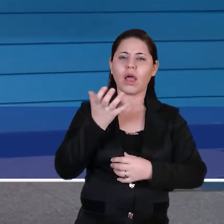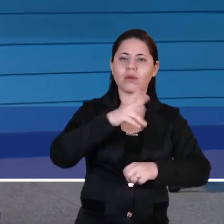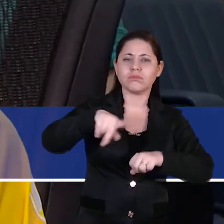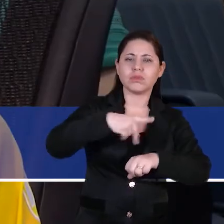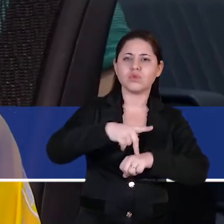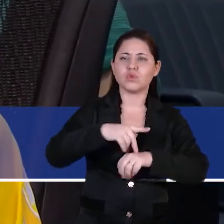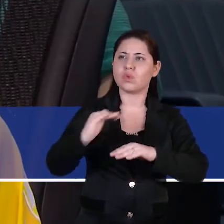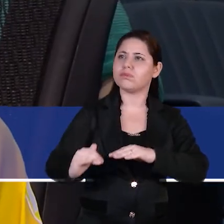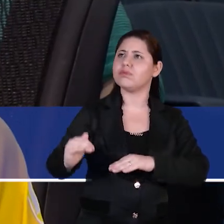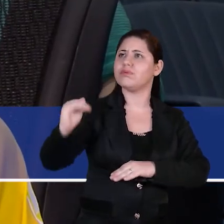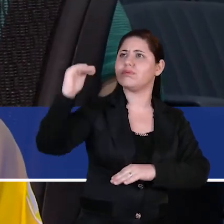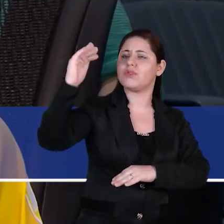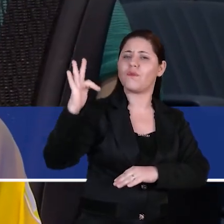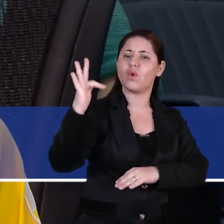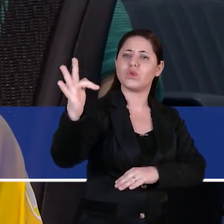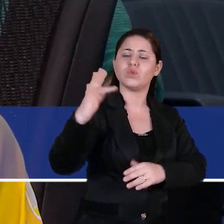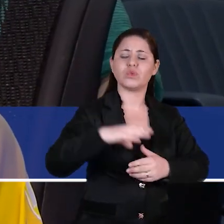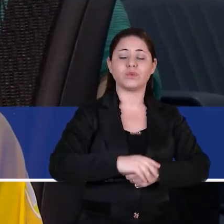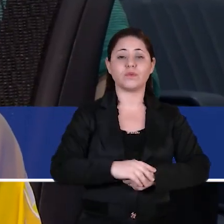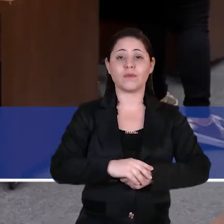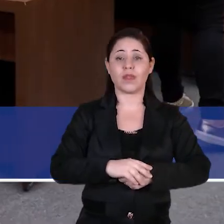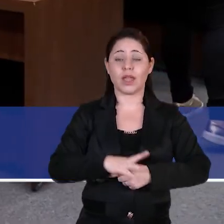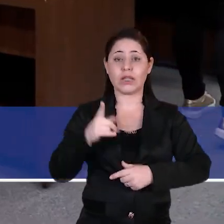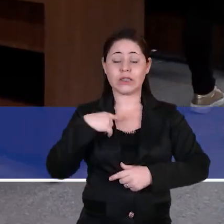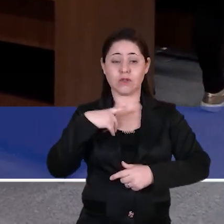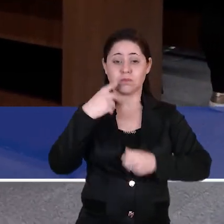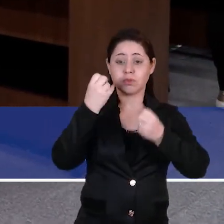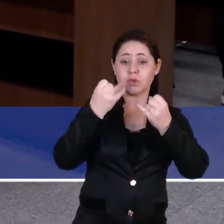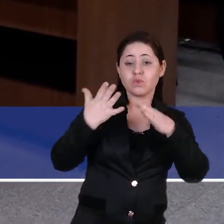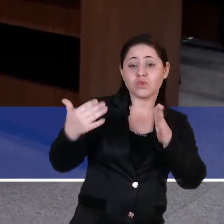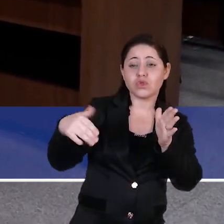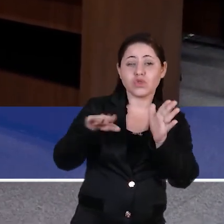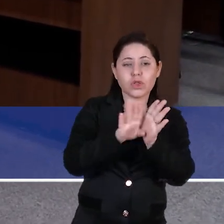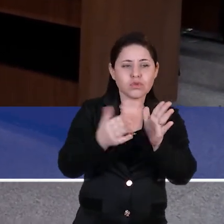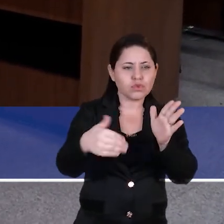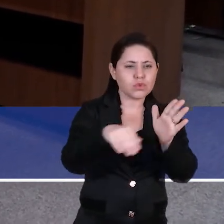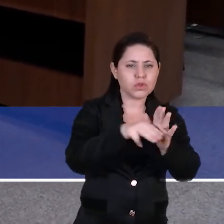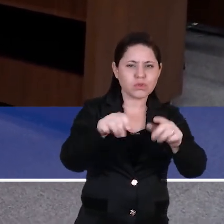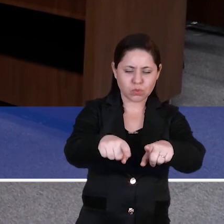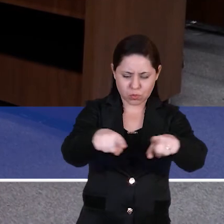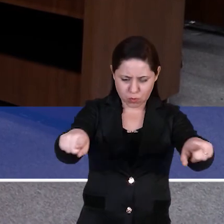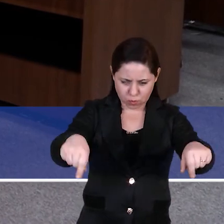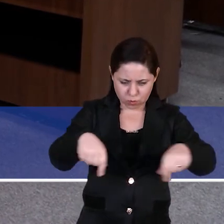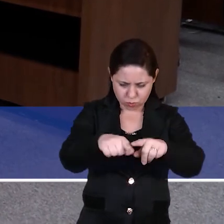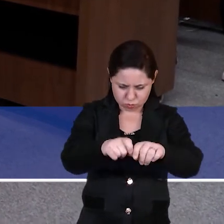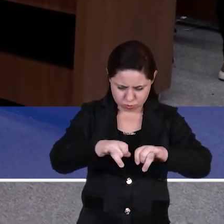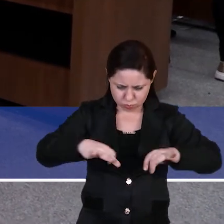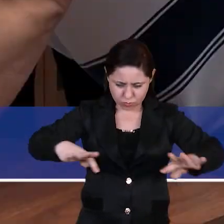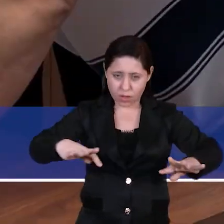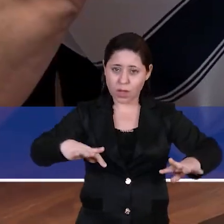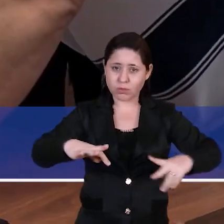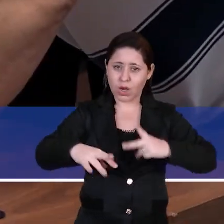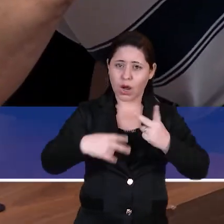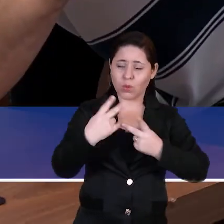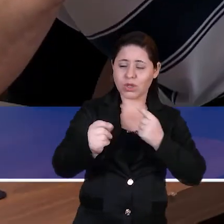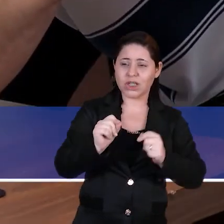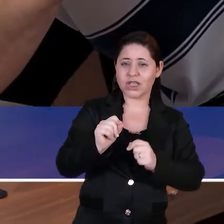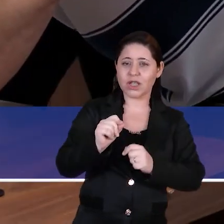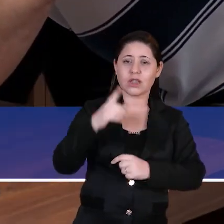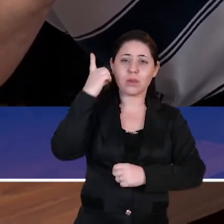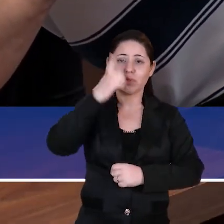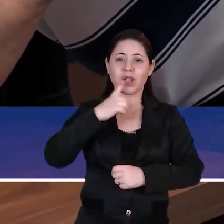encontrar o país quando já estiverem crescidos. Aos poucos, eles foram chegando e lotando o plenário Júlio Maia para se